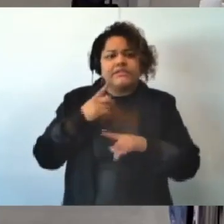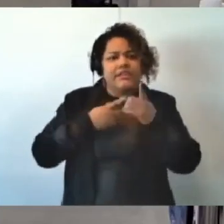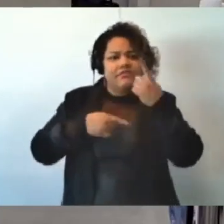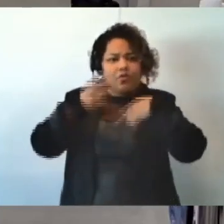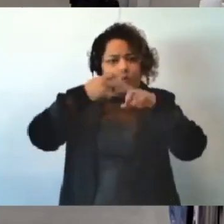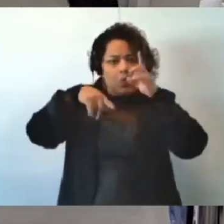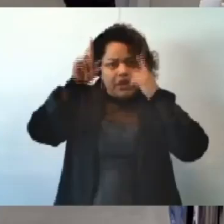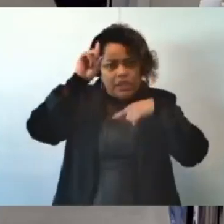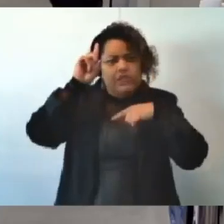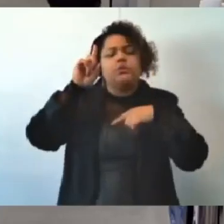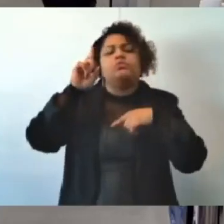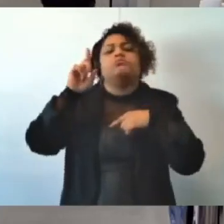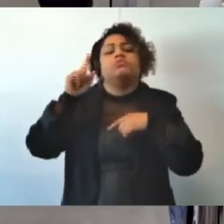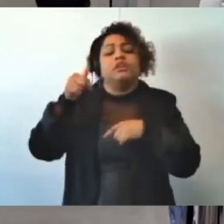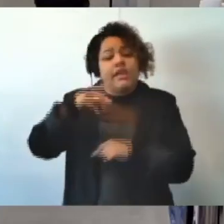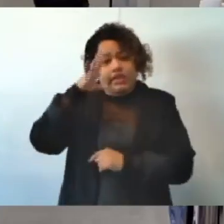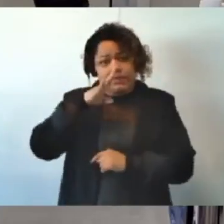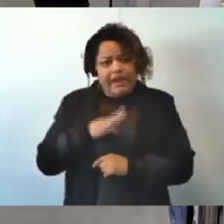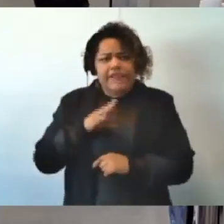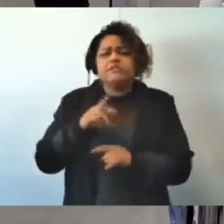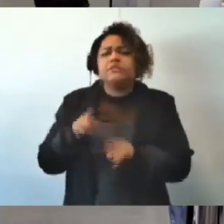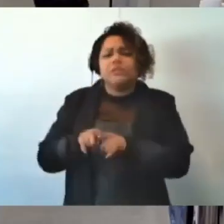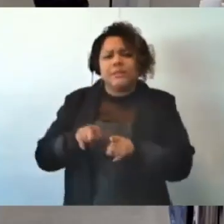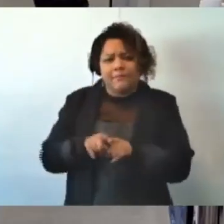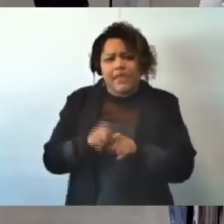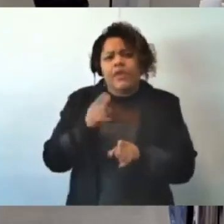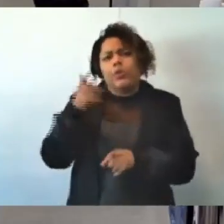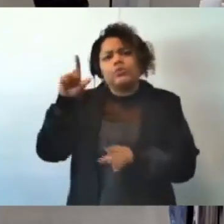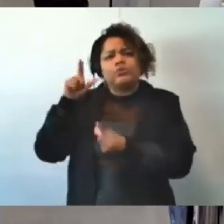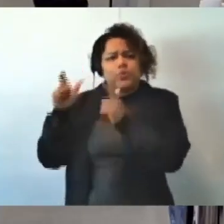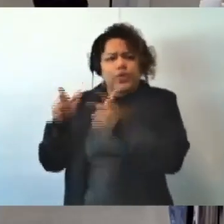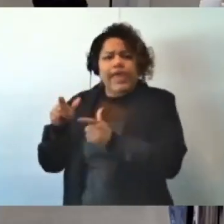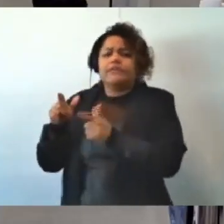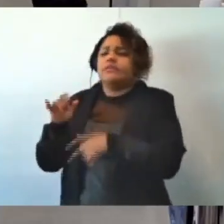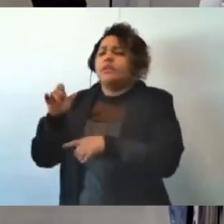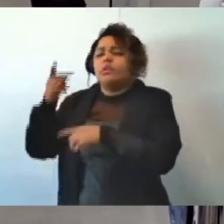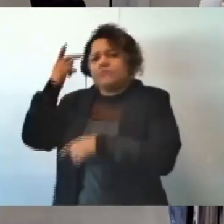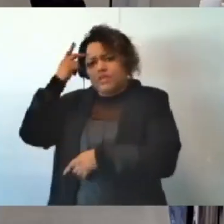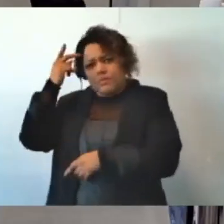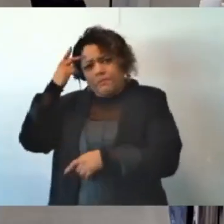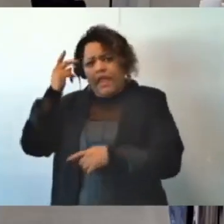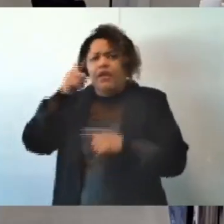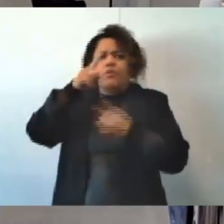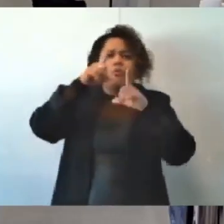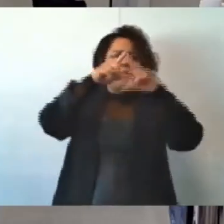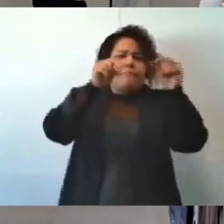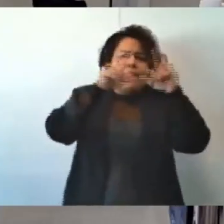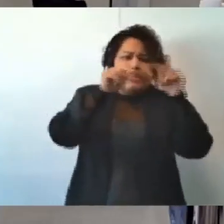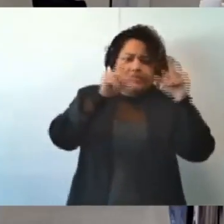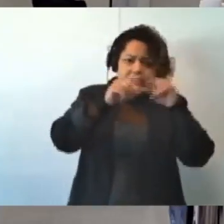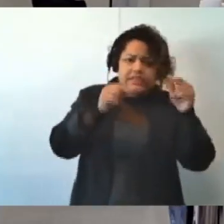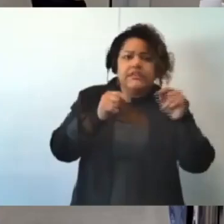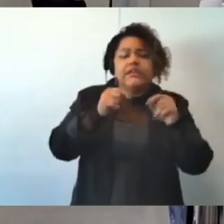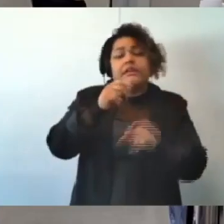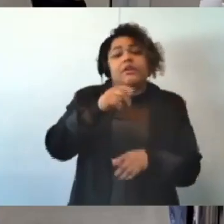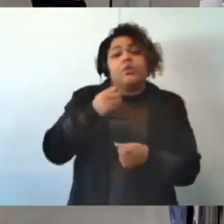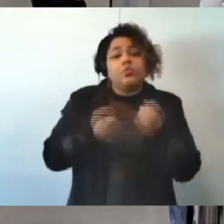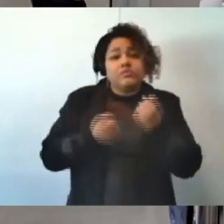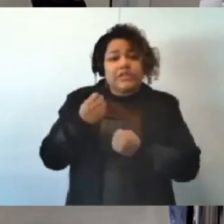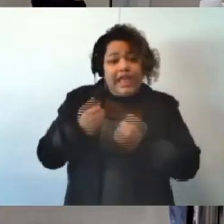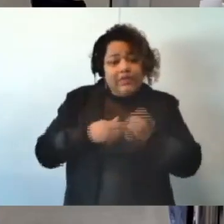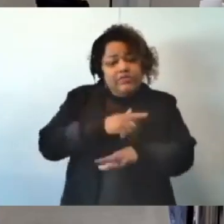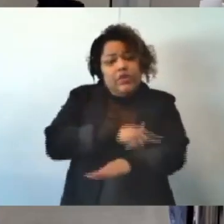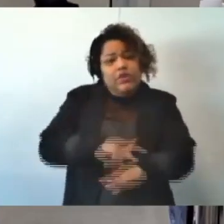vários lugares, São Paulo, Brasília, para o pessoal passar. Aqui não. Aqui, mesmo se tem sinal